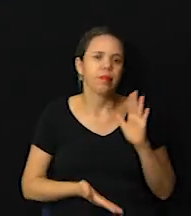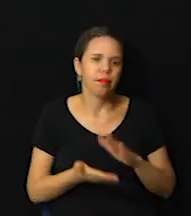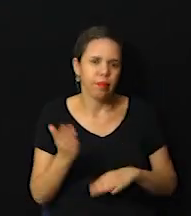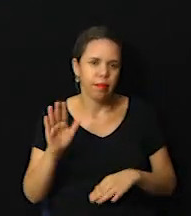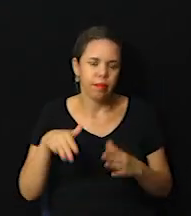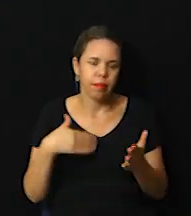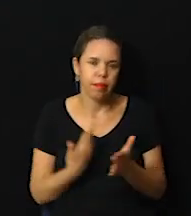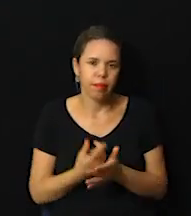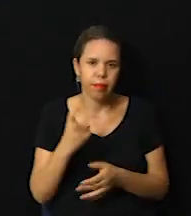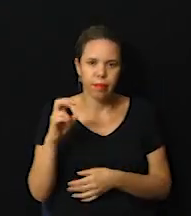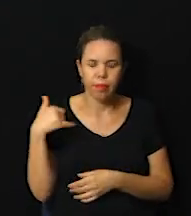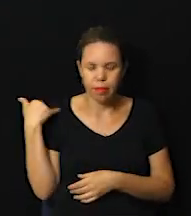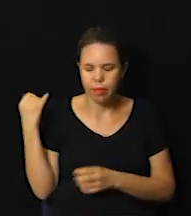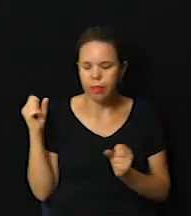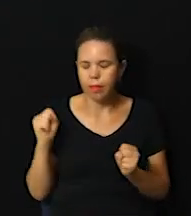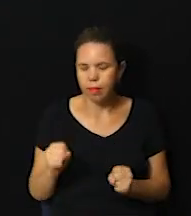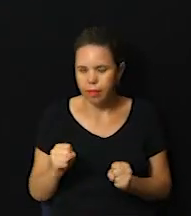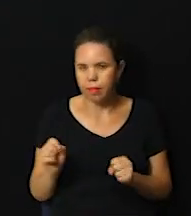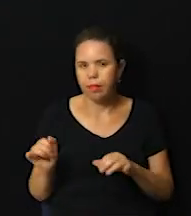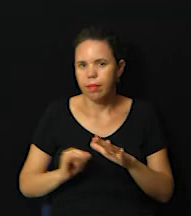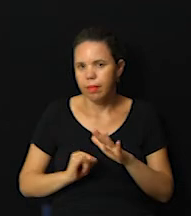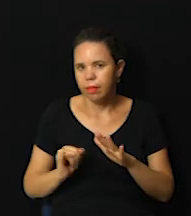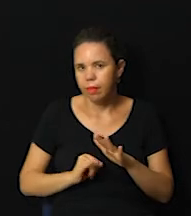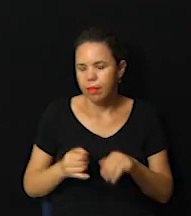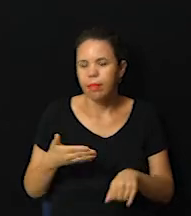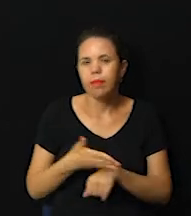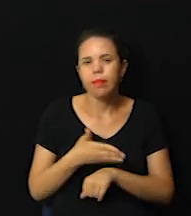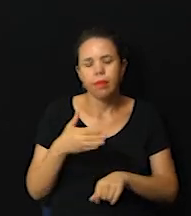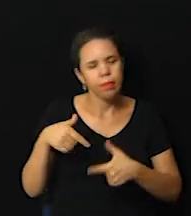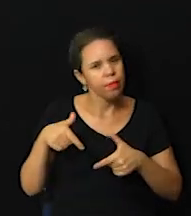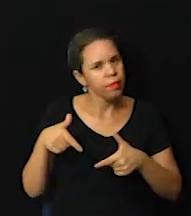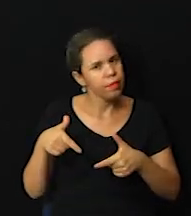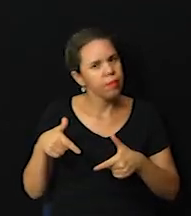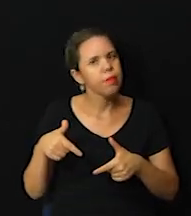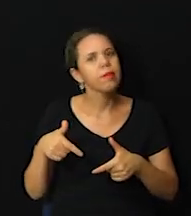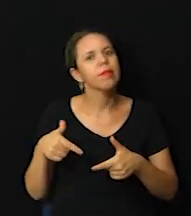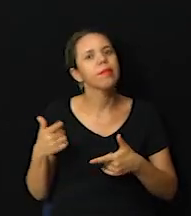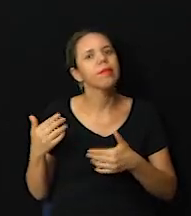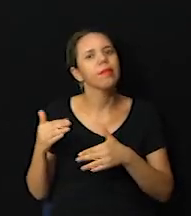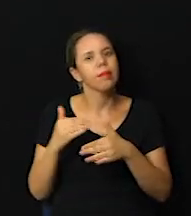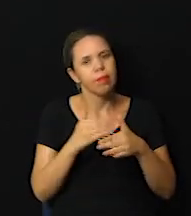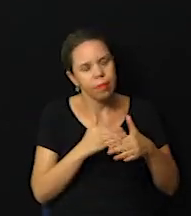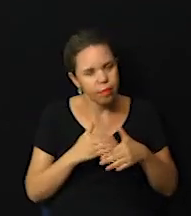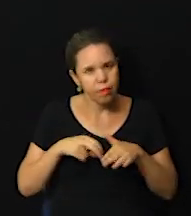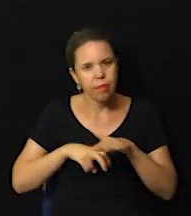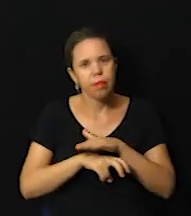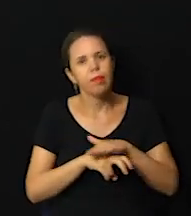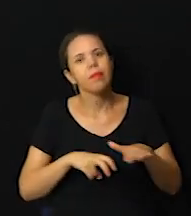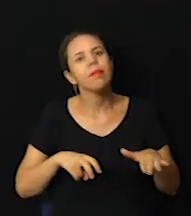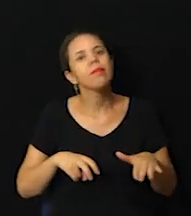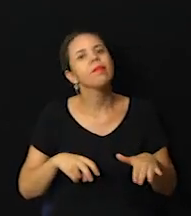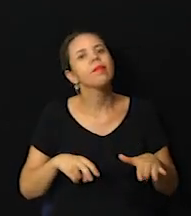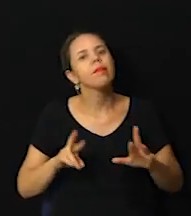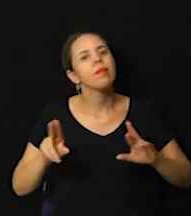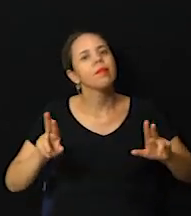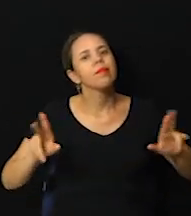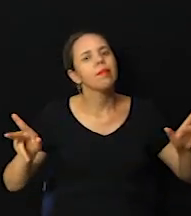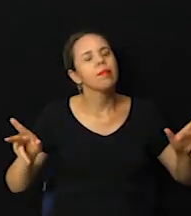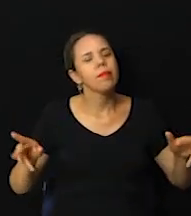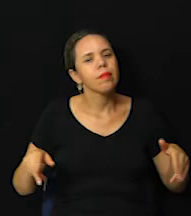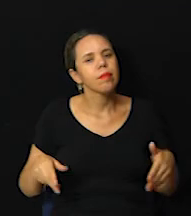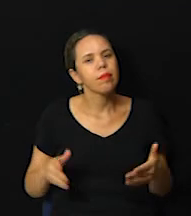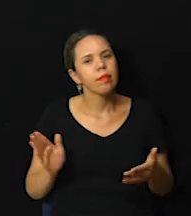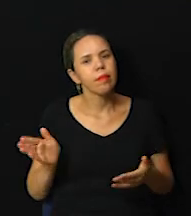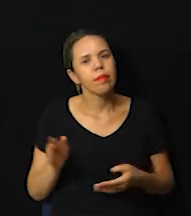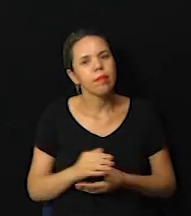creche. E aí já entra para a instituição, que a gente segue um trabalho de não igual de creche, né, mas assim diferenciado, mas